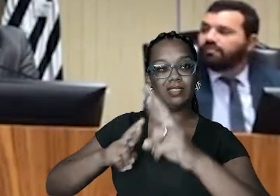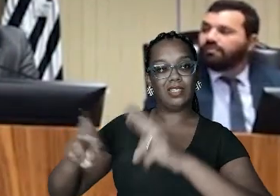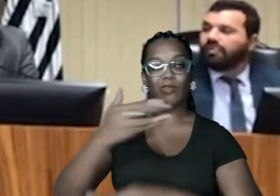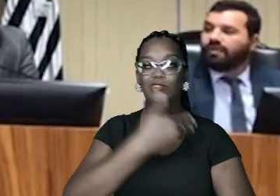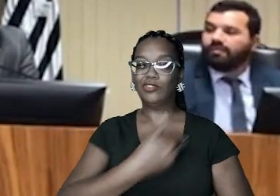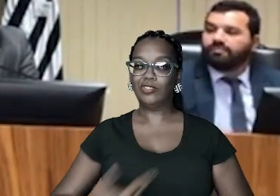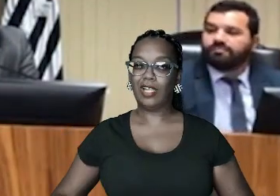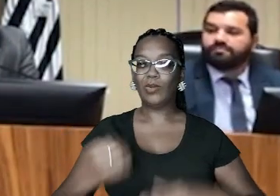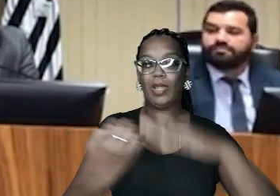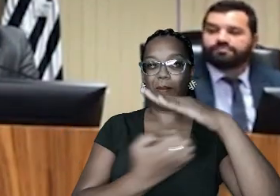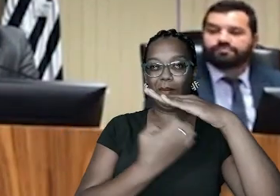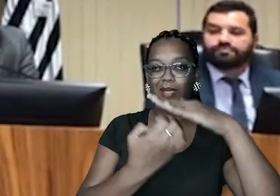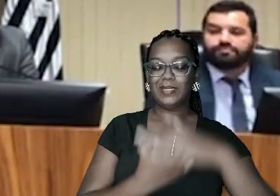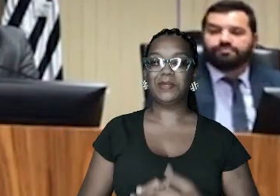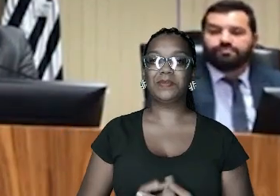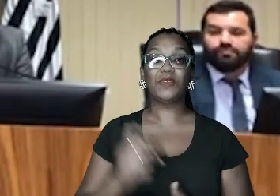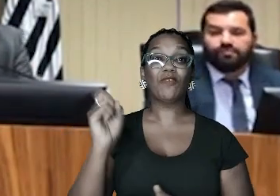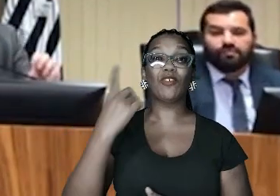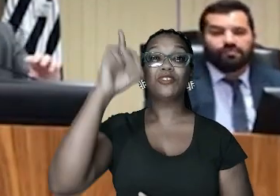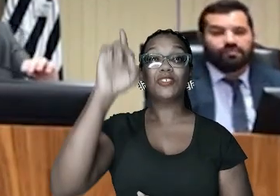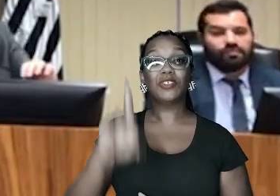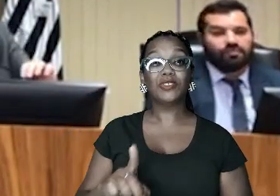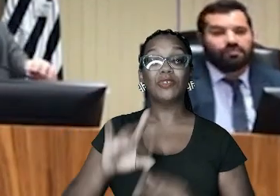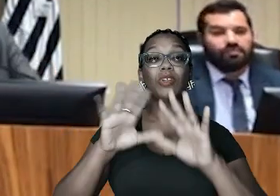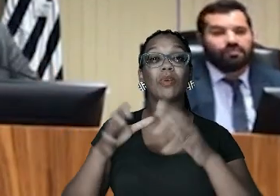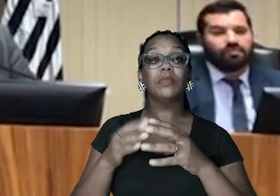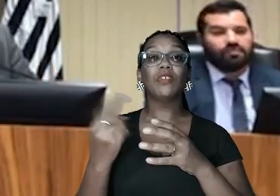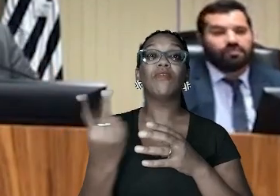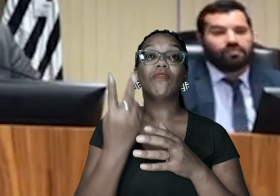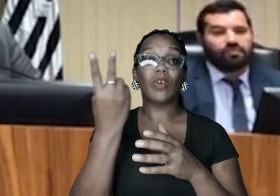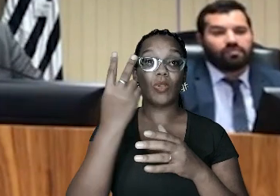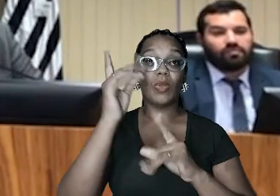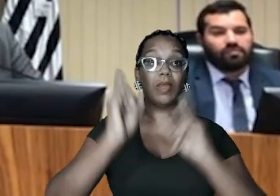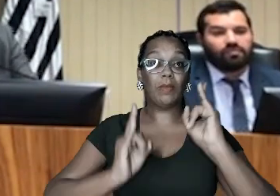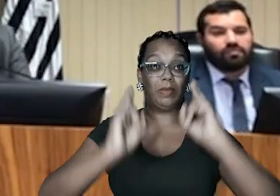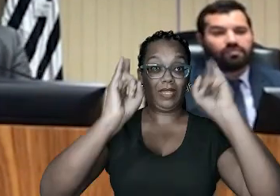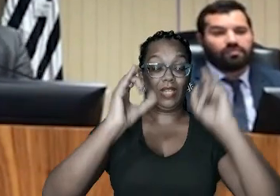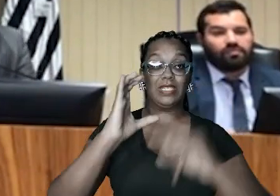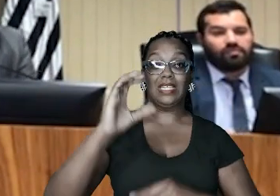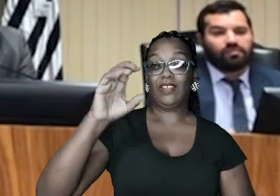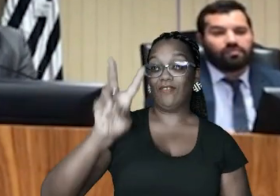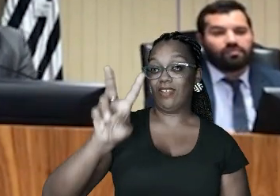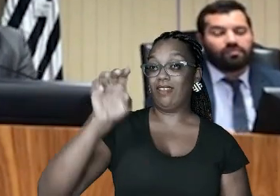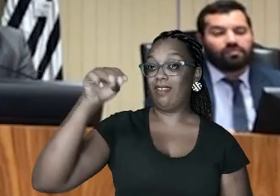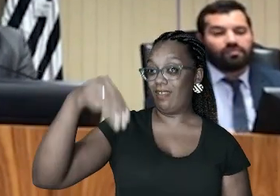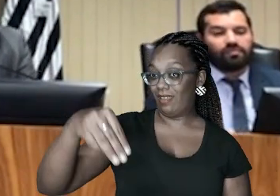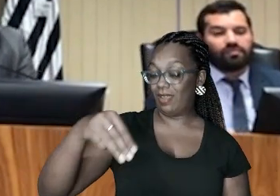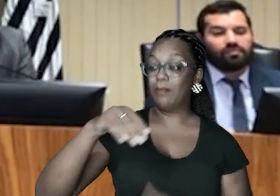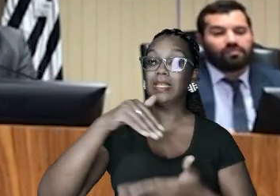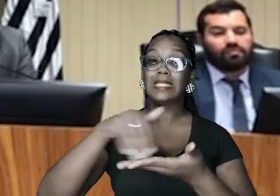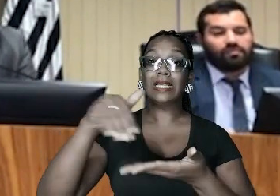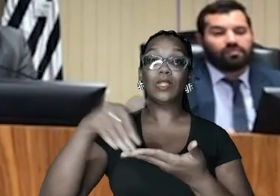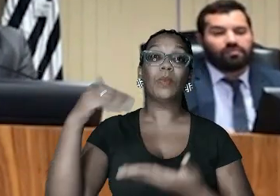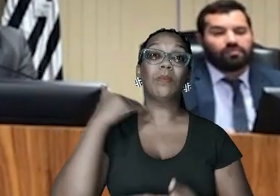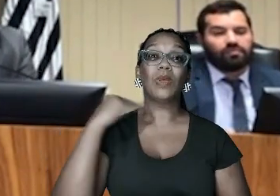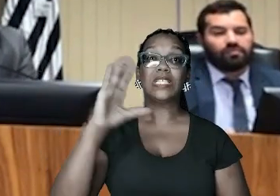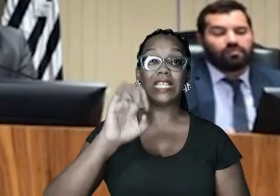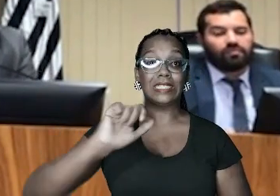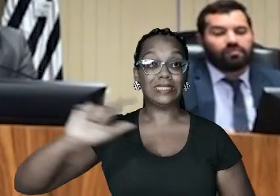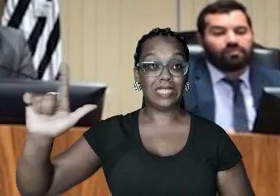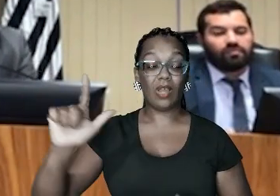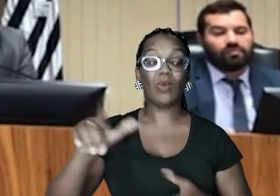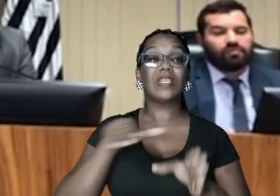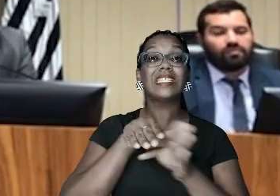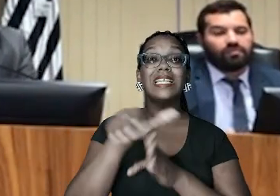irime mercado Instituto do Instituto de relações estado e empresa foi diretor da comissão de valores mobiliários cvm